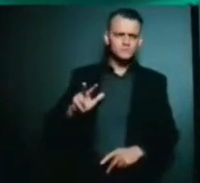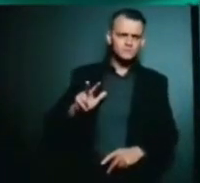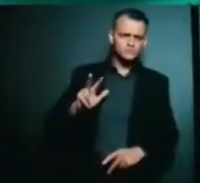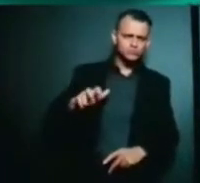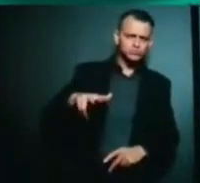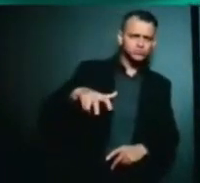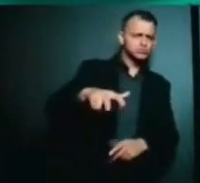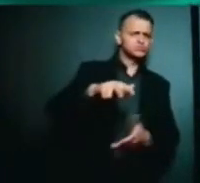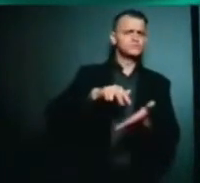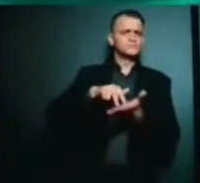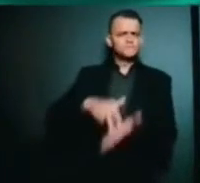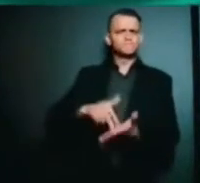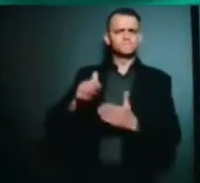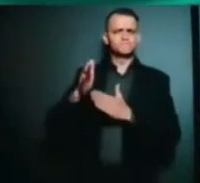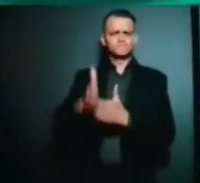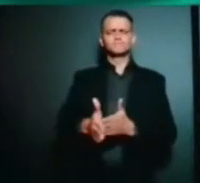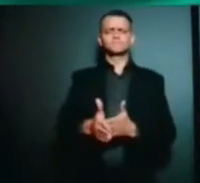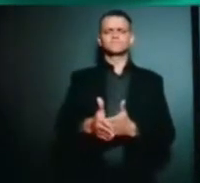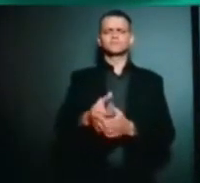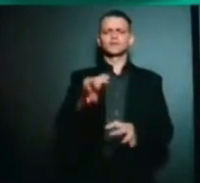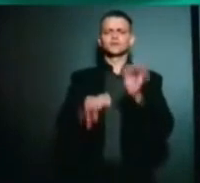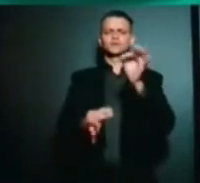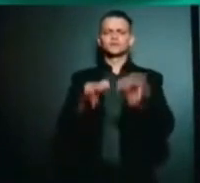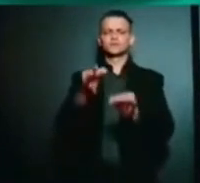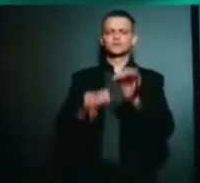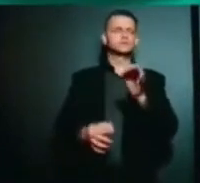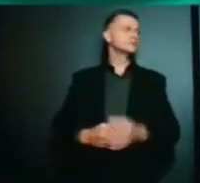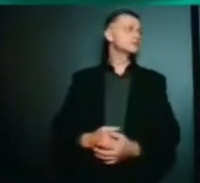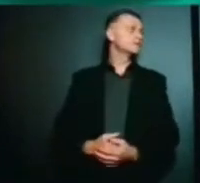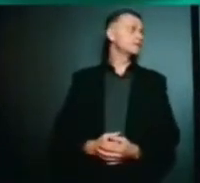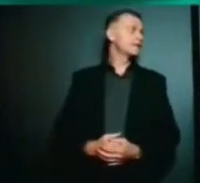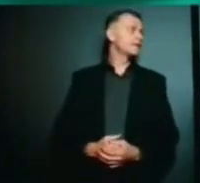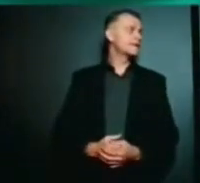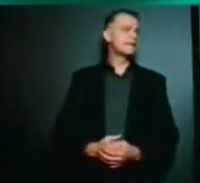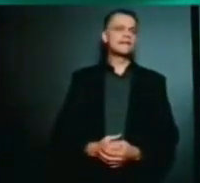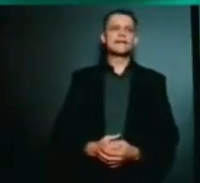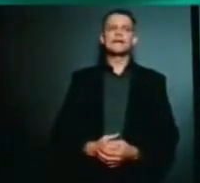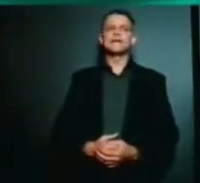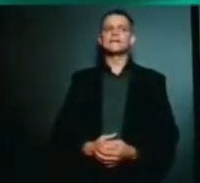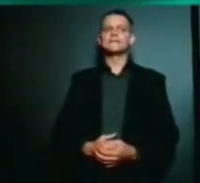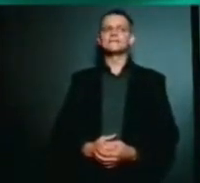avançar por justiça nesse país. A gente vai conseguir. Tchau, gente.